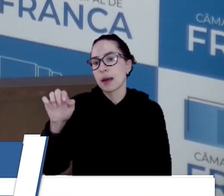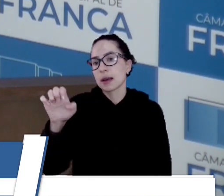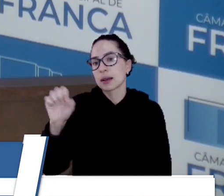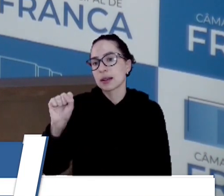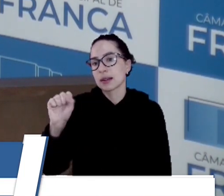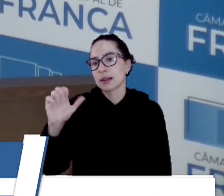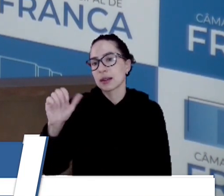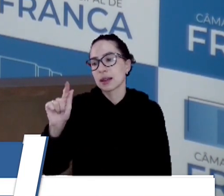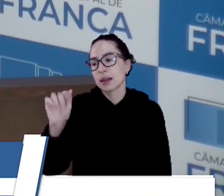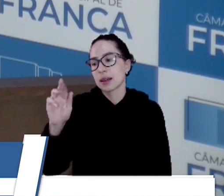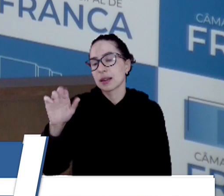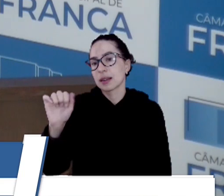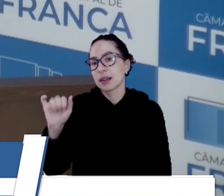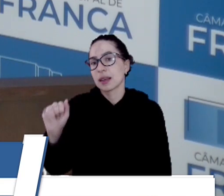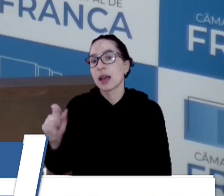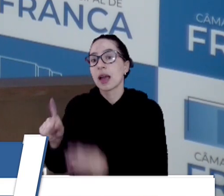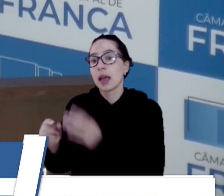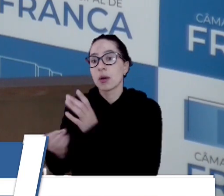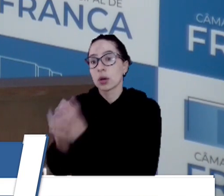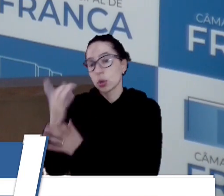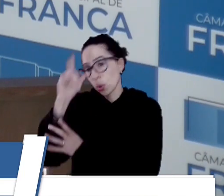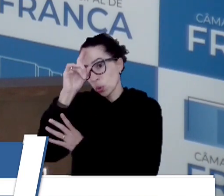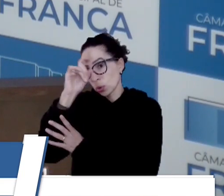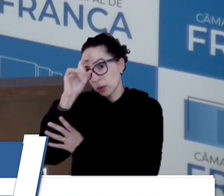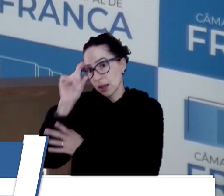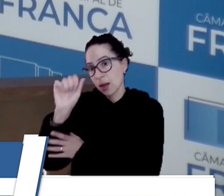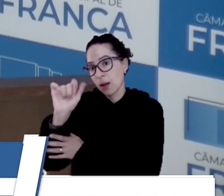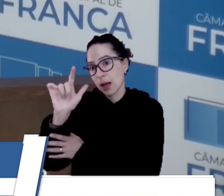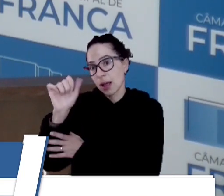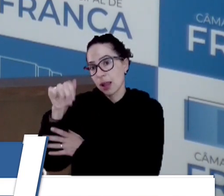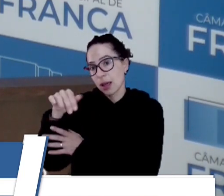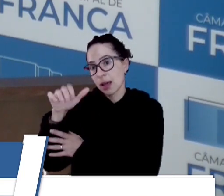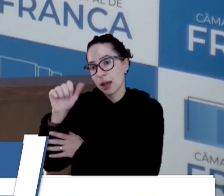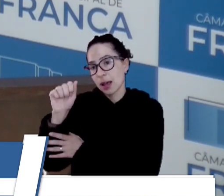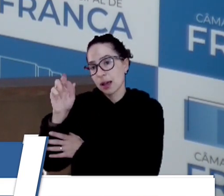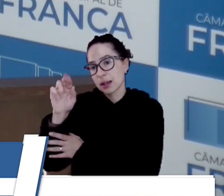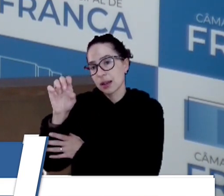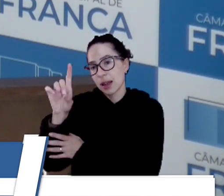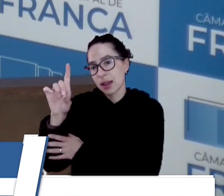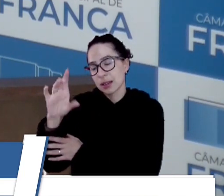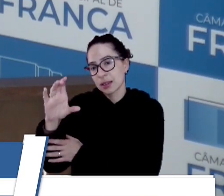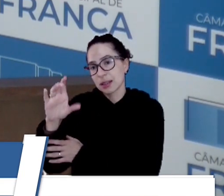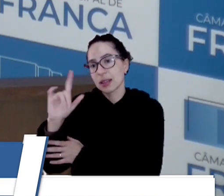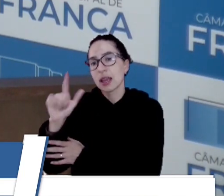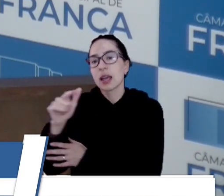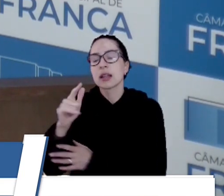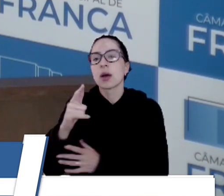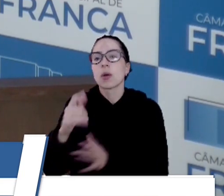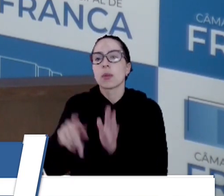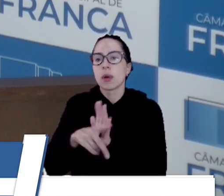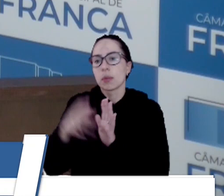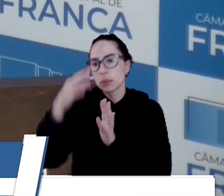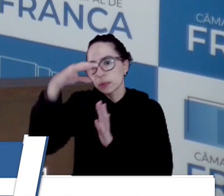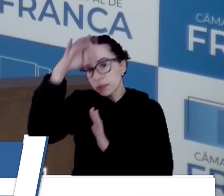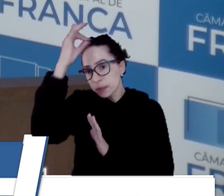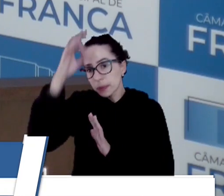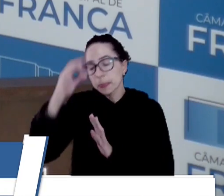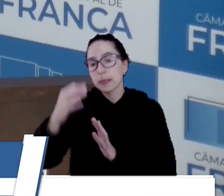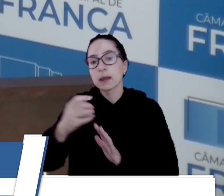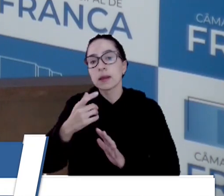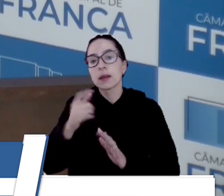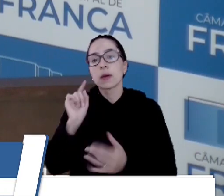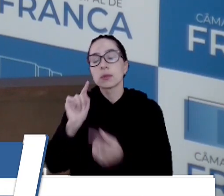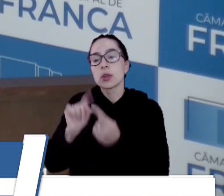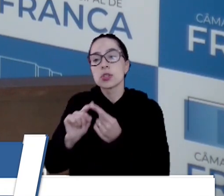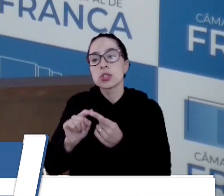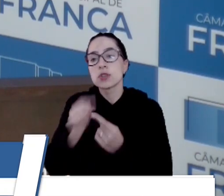Kardec, Jornal Nova Era e Gráfica Nova Era. A doutrina espírita sempre leva o homem a forjar um novo comportamento